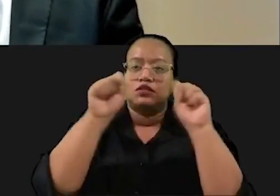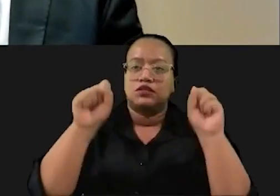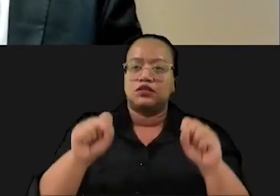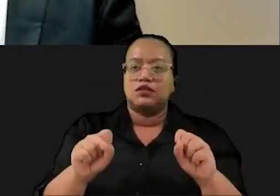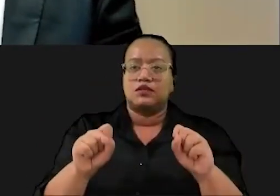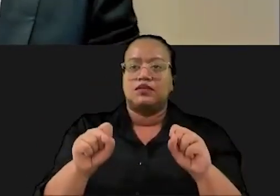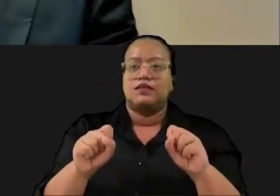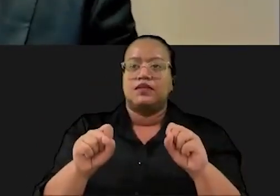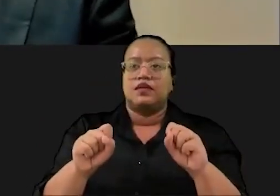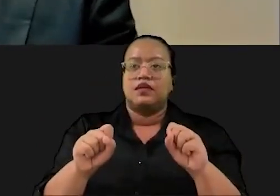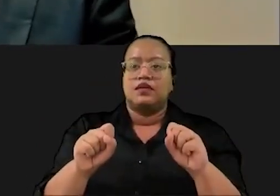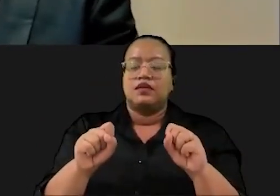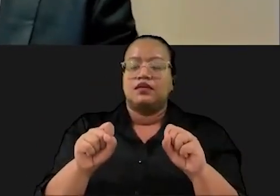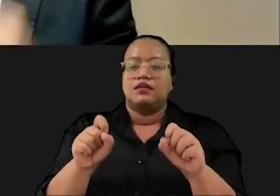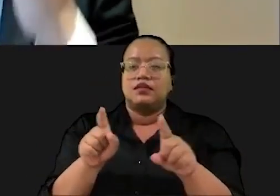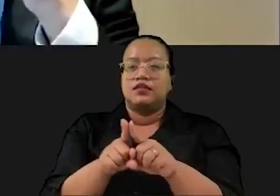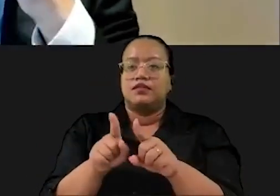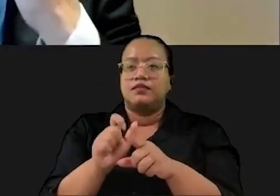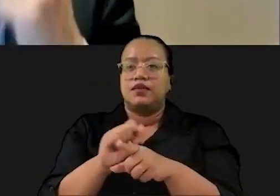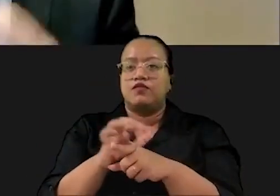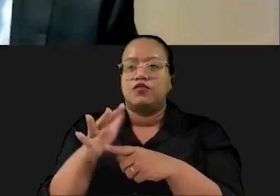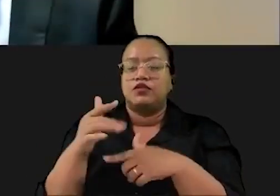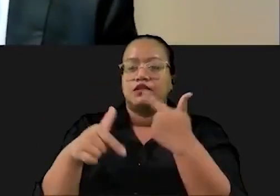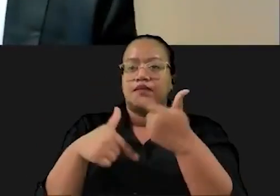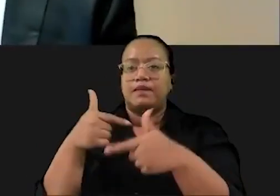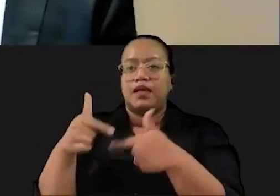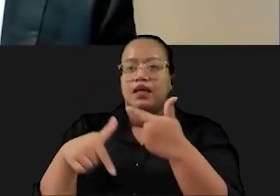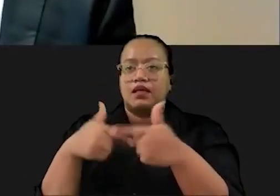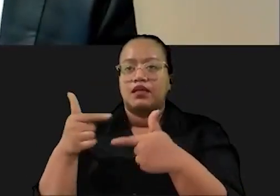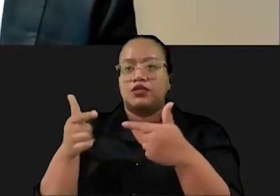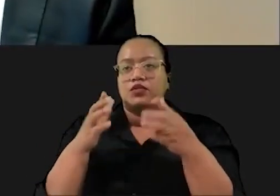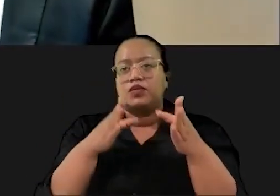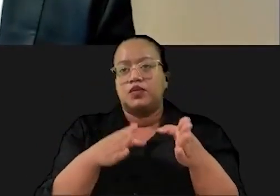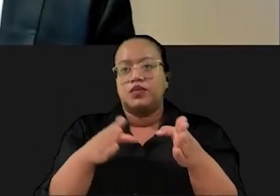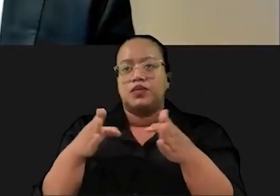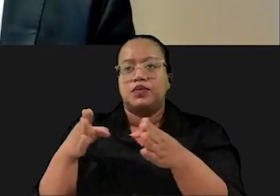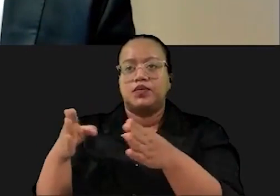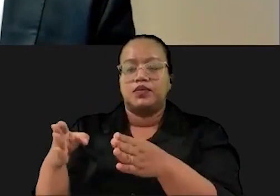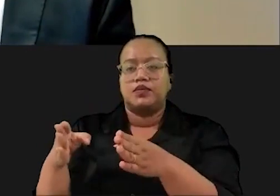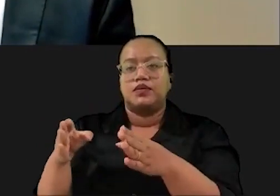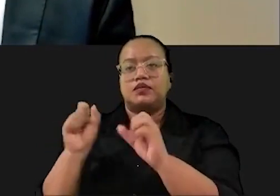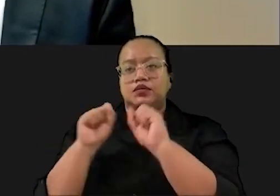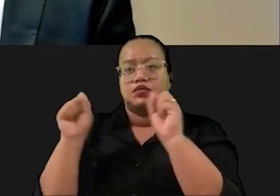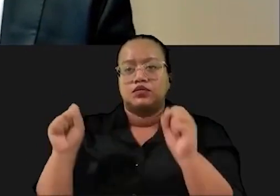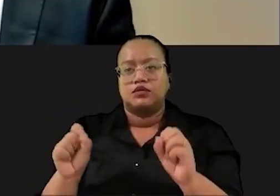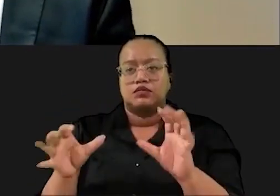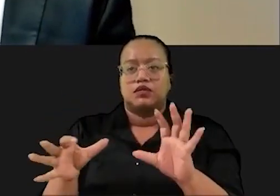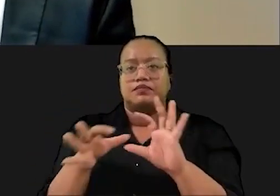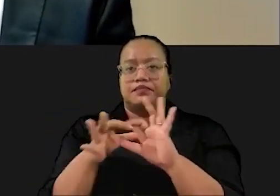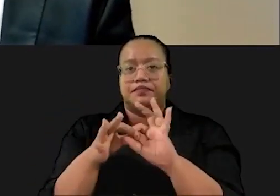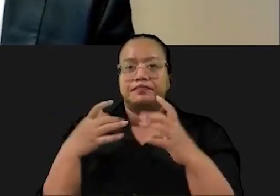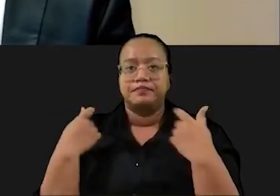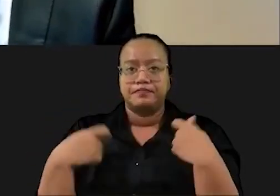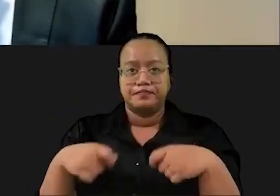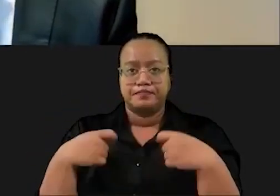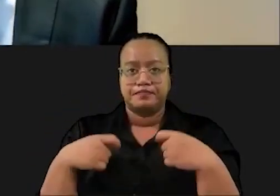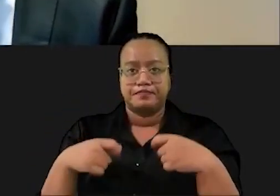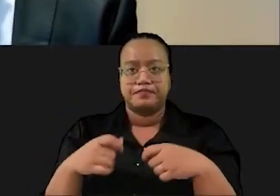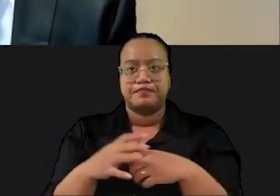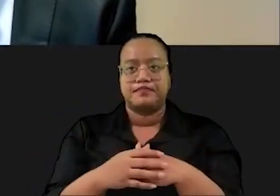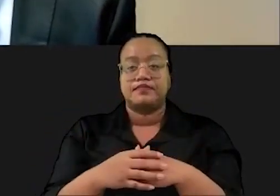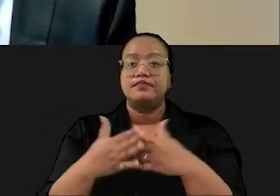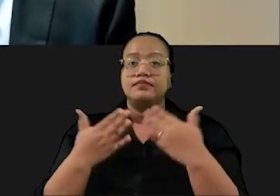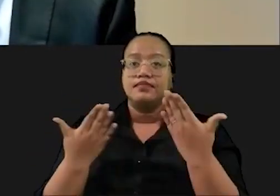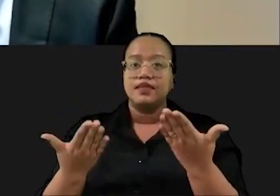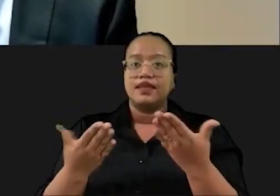fluxo processual e o sistema, né? Quer dizer, a área de negócio com a área técnica, você consegue ver as 2 faces da moeda, muito